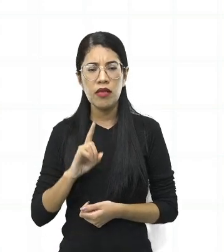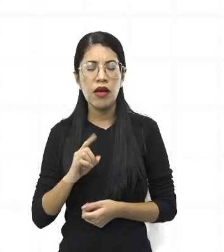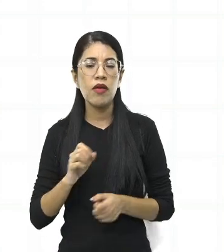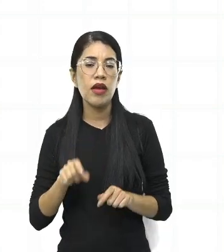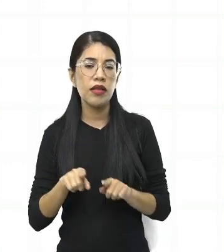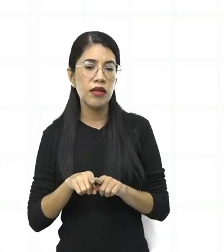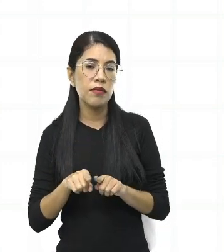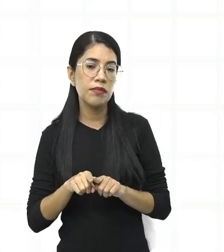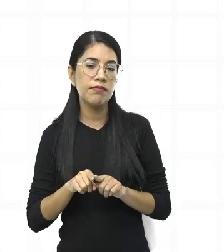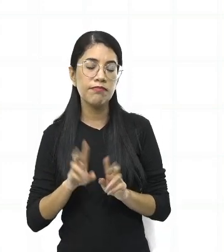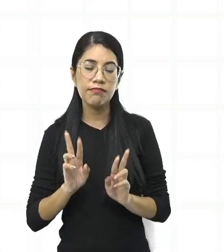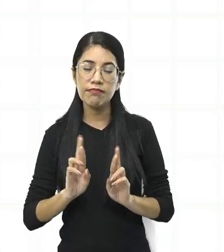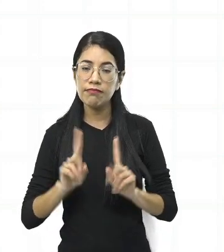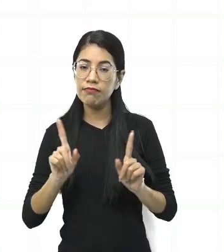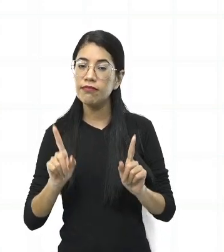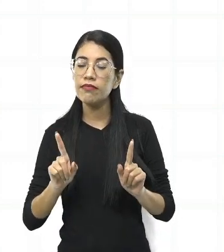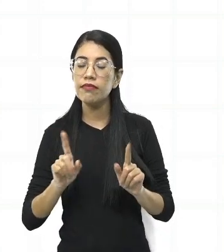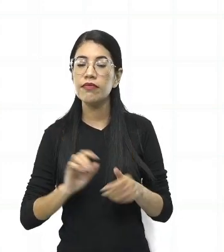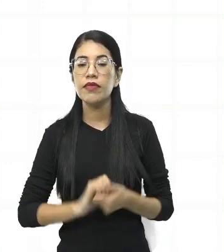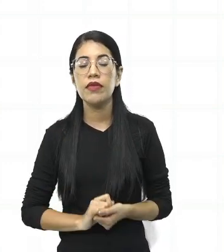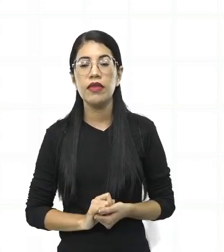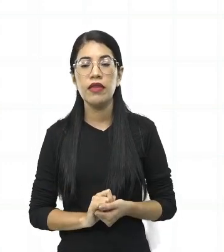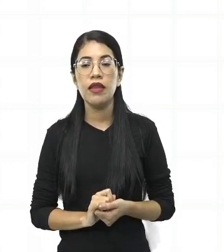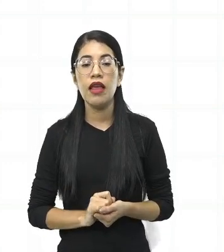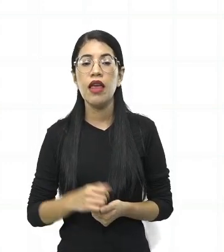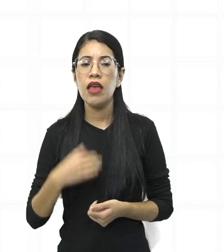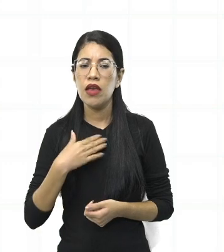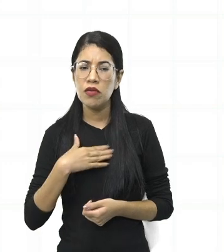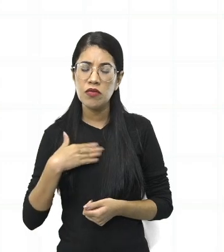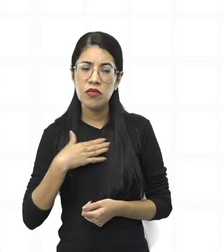satisfeito. Olha só, pelo contrário,